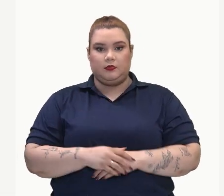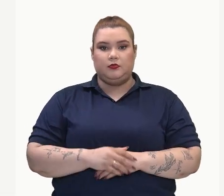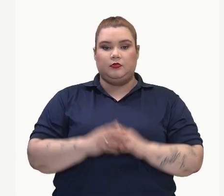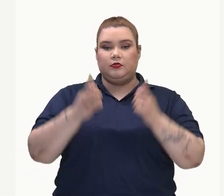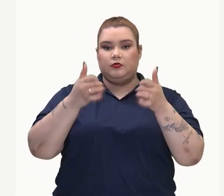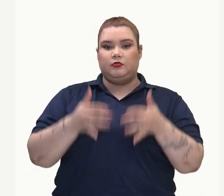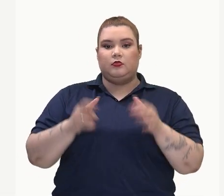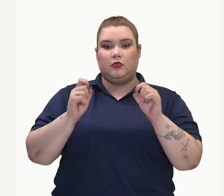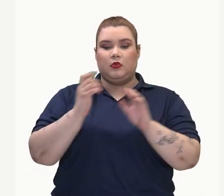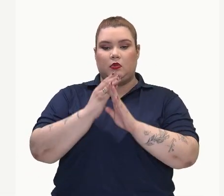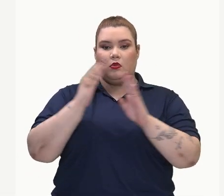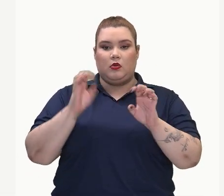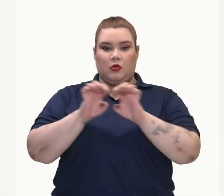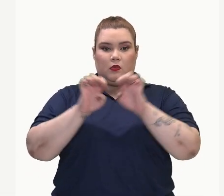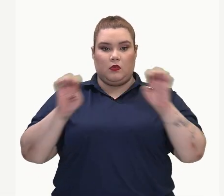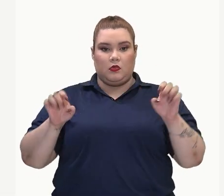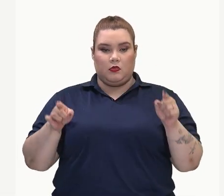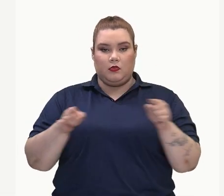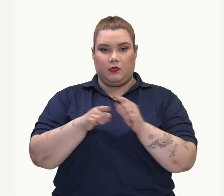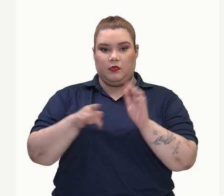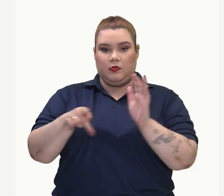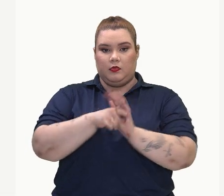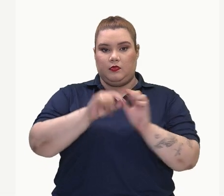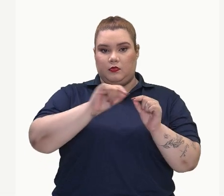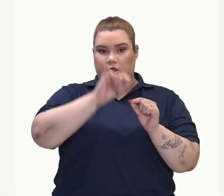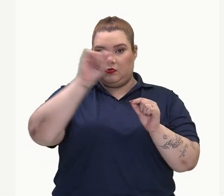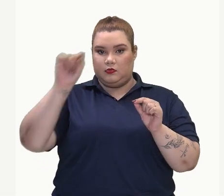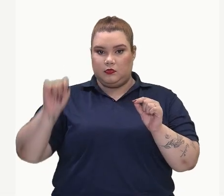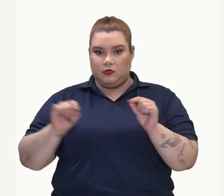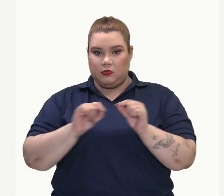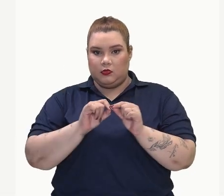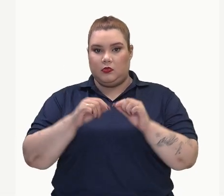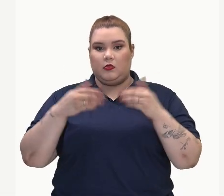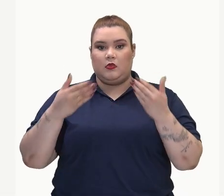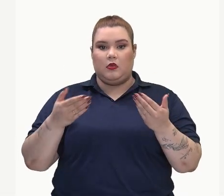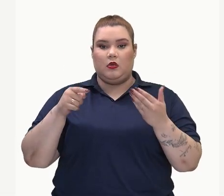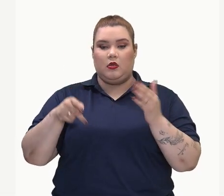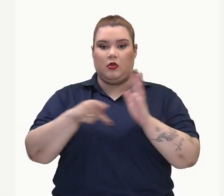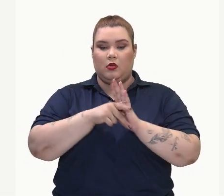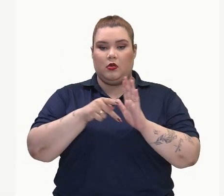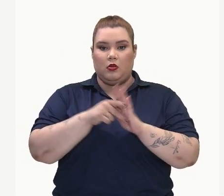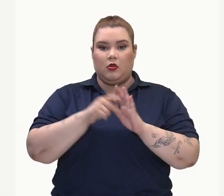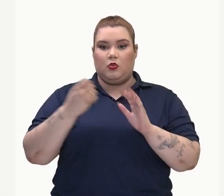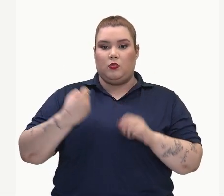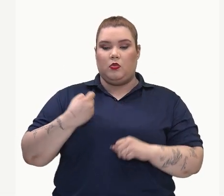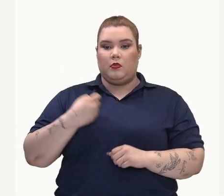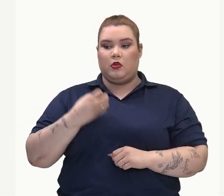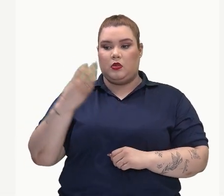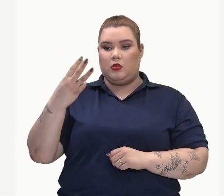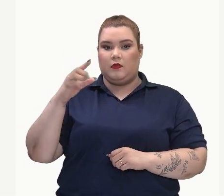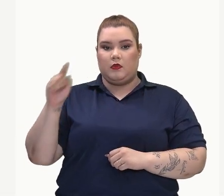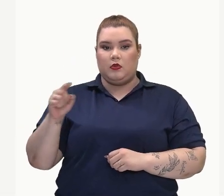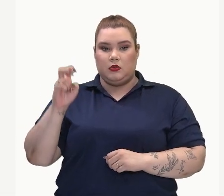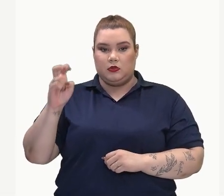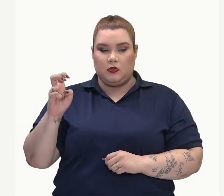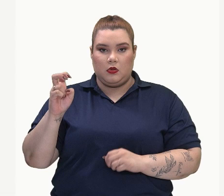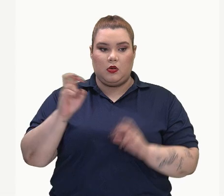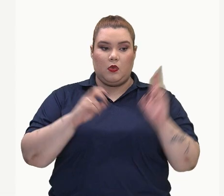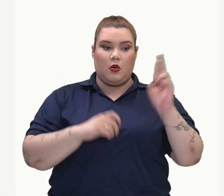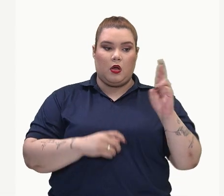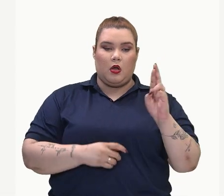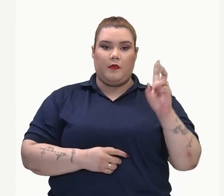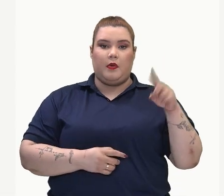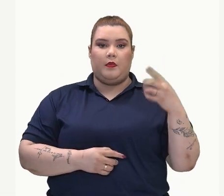seguinte: determinar a equação reduzida da circunferência onde a coordenada do centro é 3 e 5 e o seu